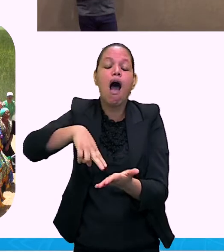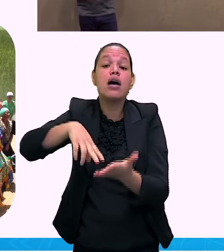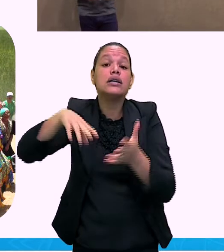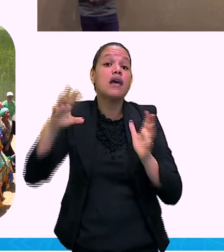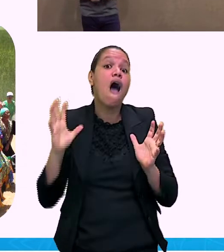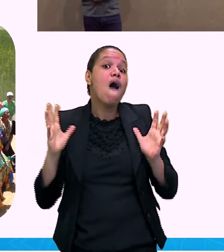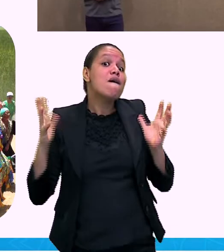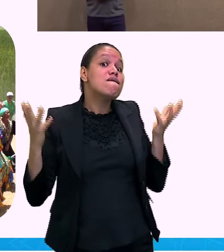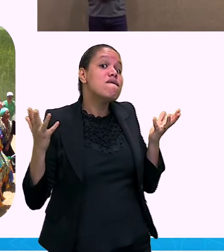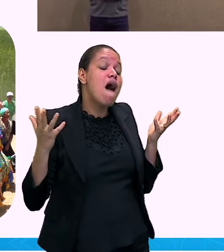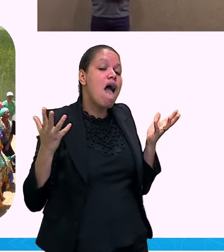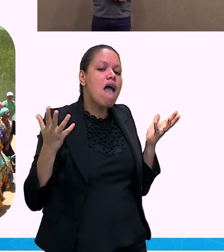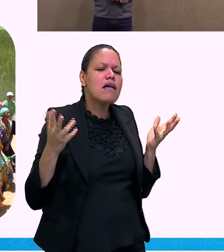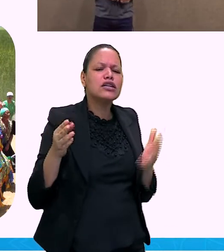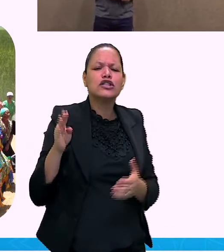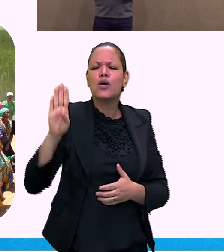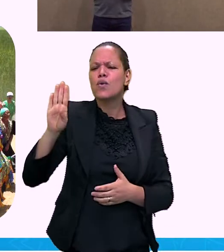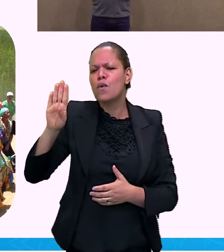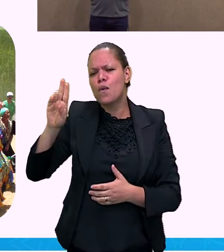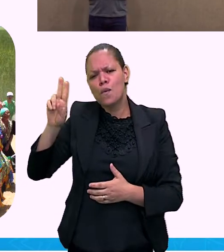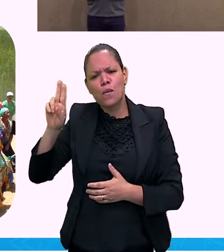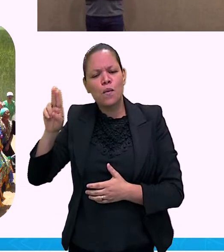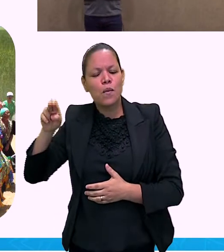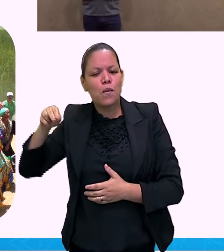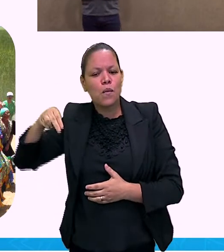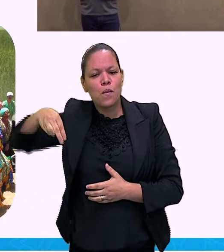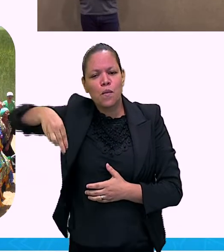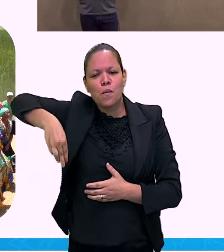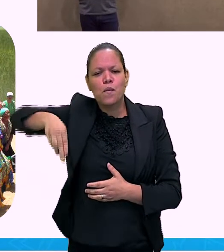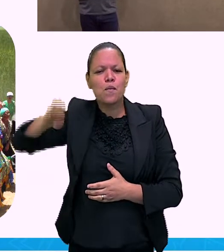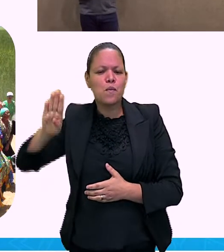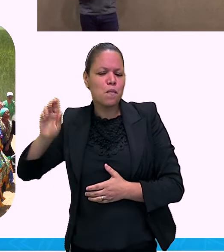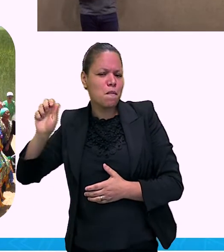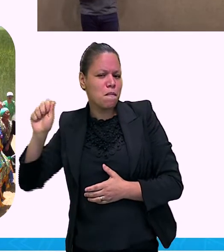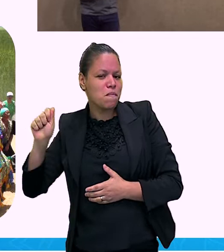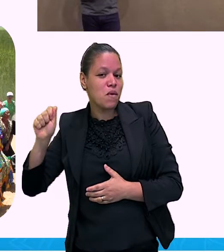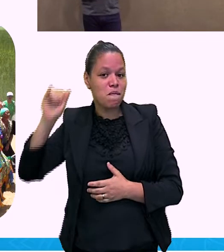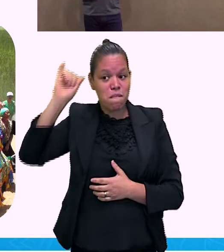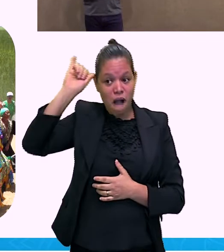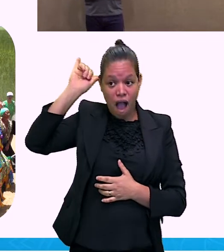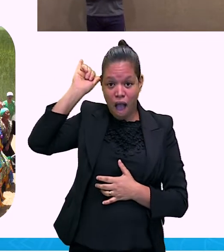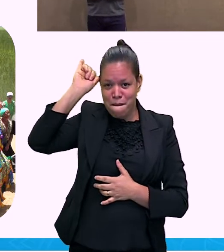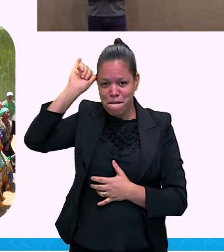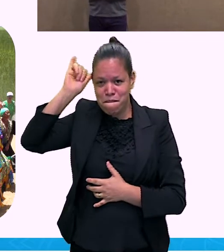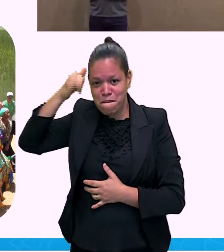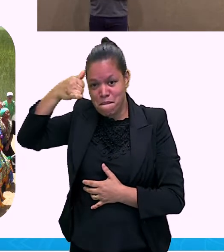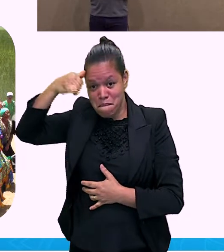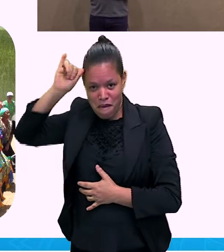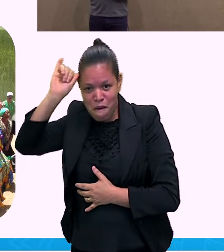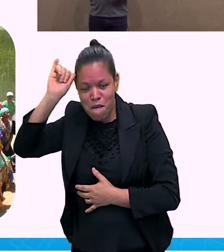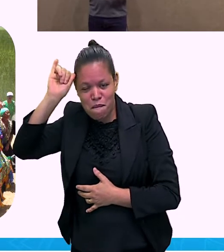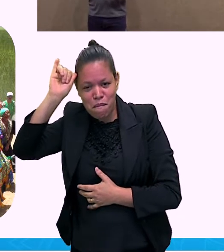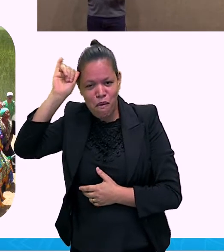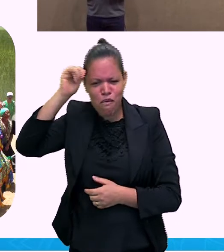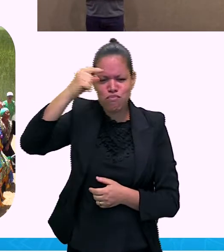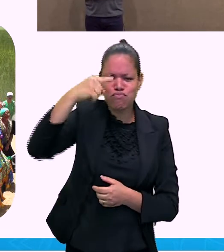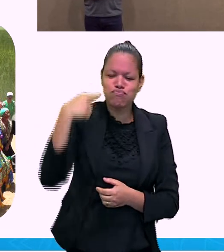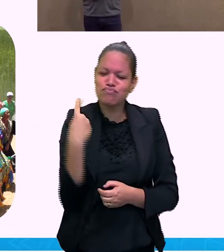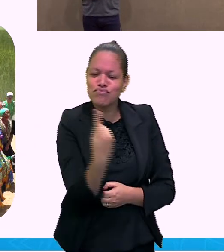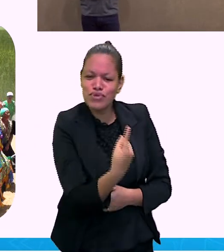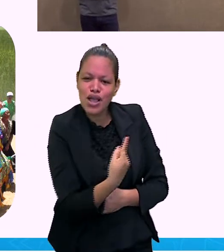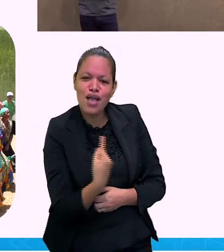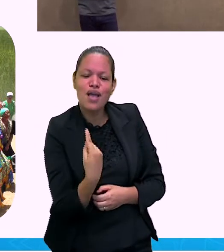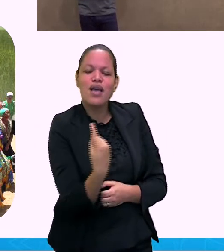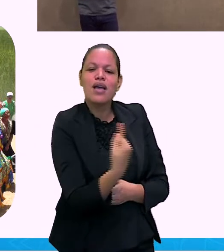Meu Boi, o maracatu, o carnaval, cirandas, o reizado, o frevo,